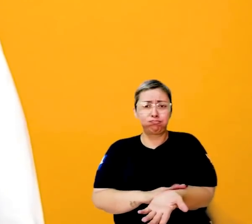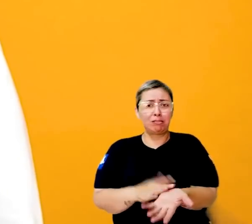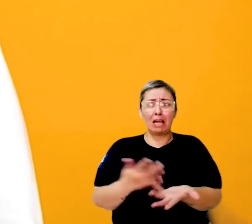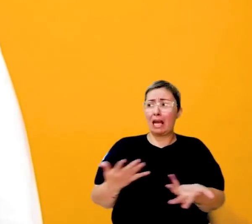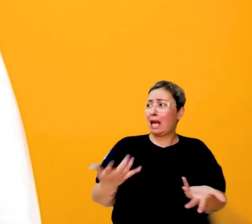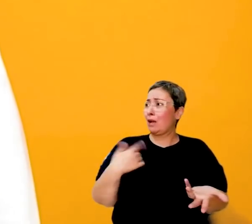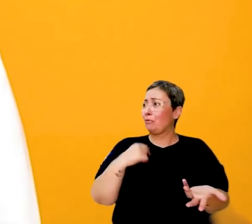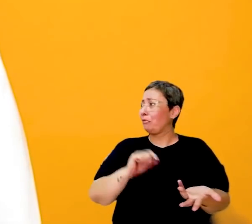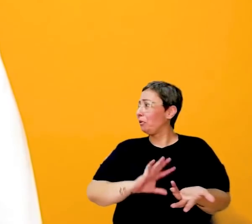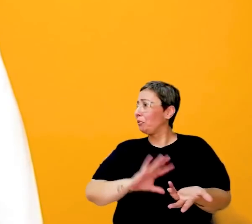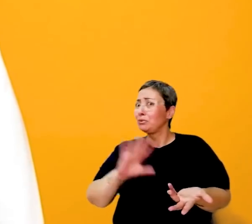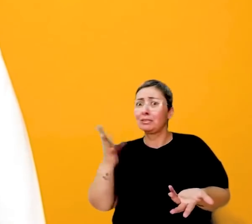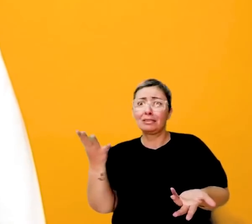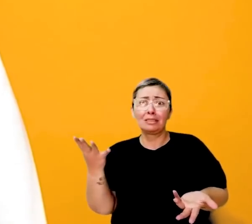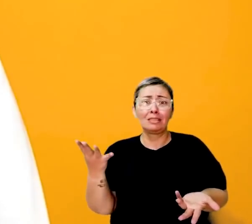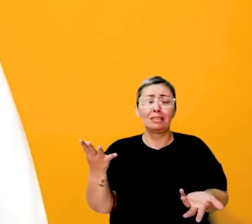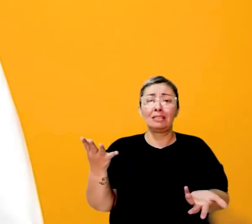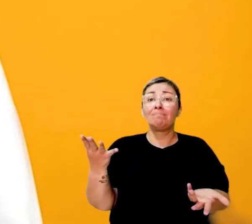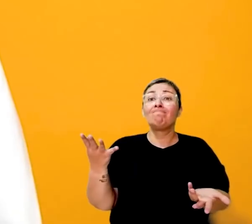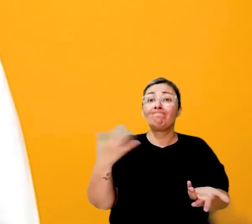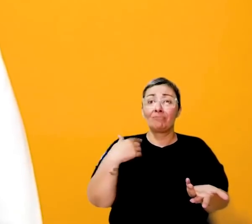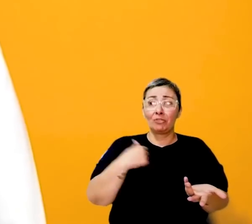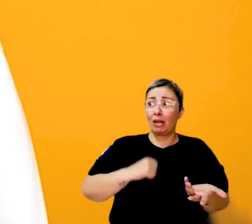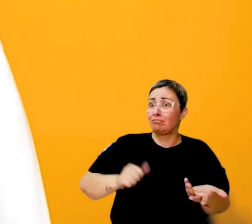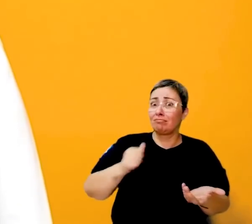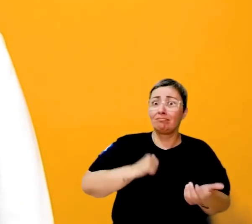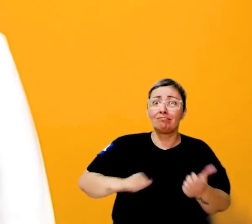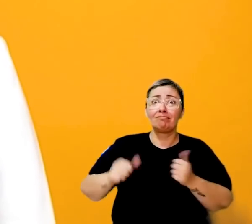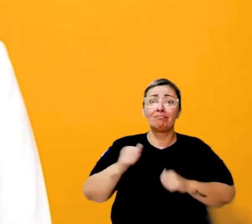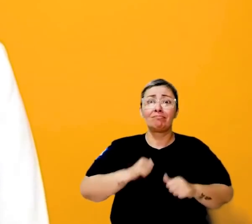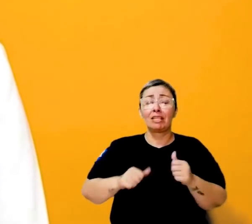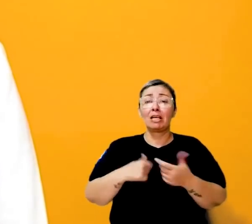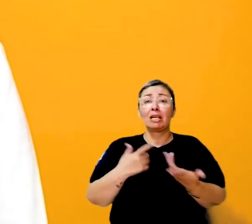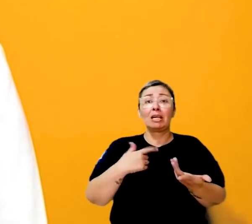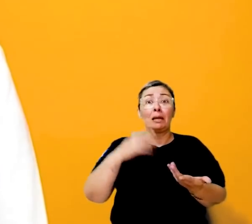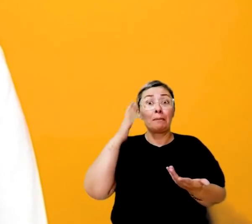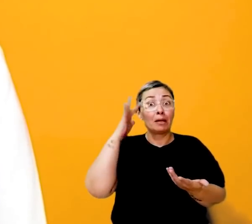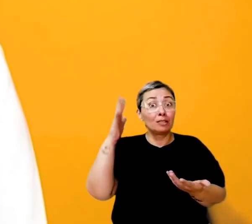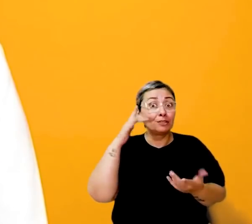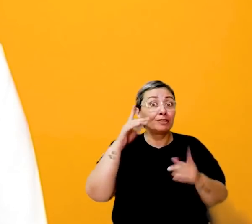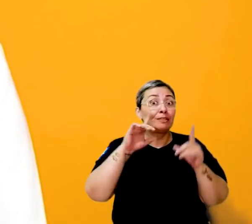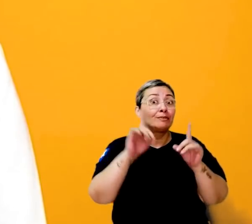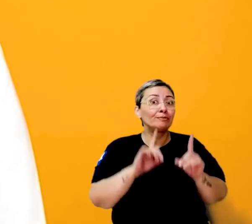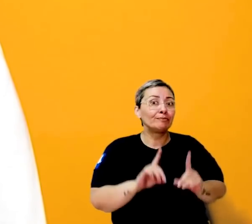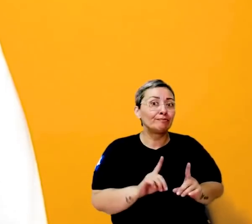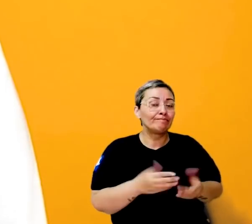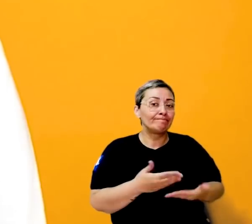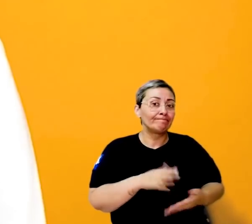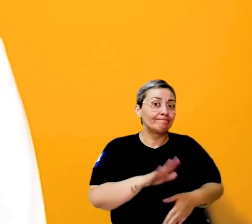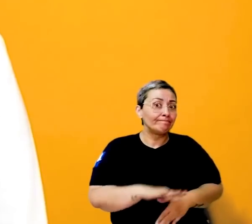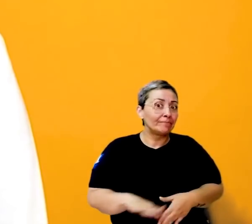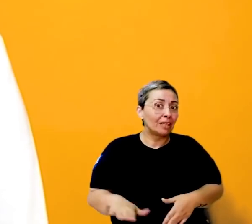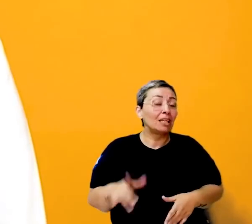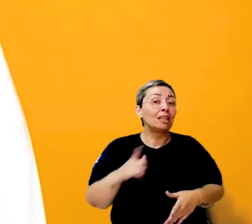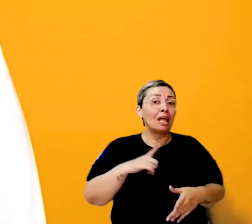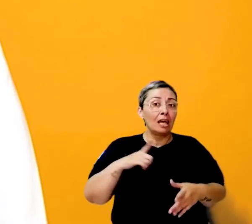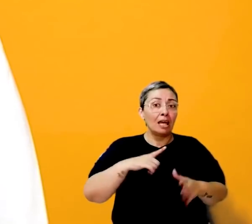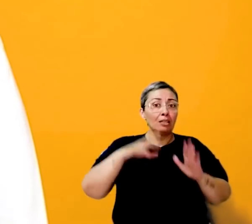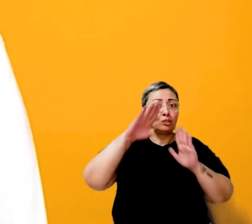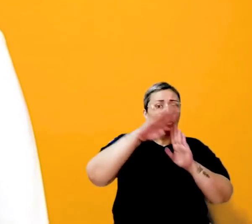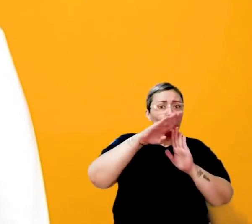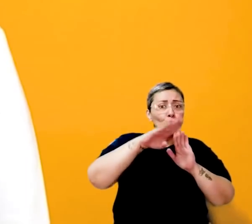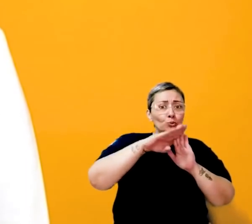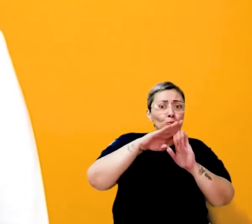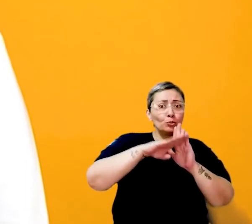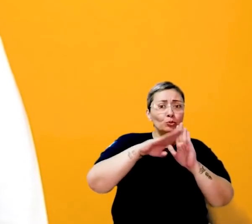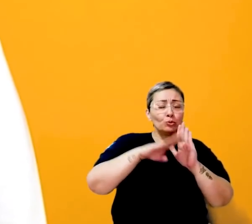O que vai acontecer, Ansiosos. Imagina a criança com deficiência, que ela tem uma rotina.